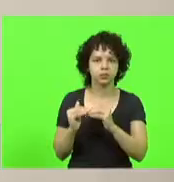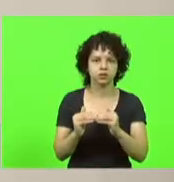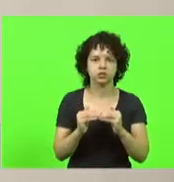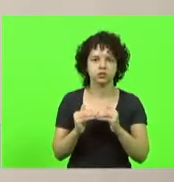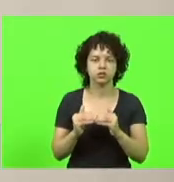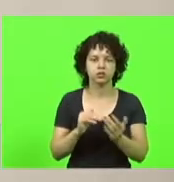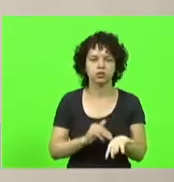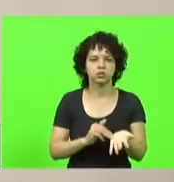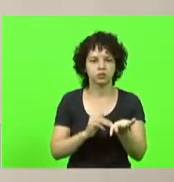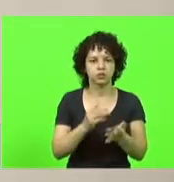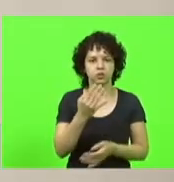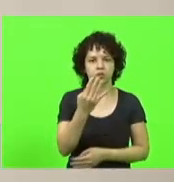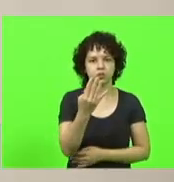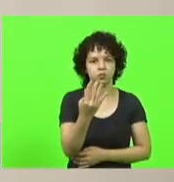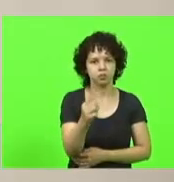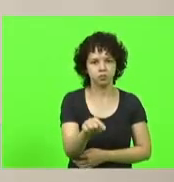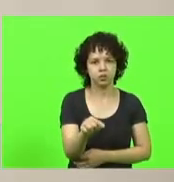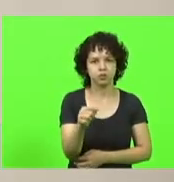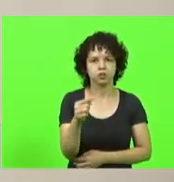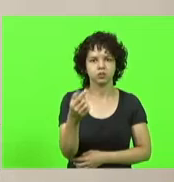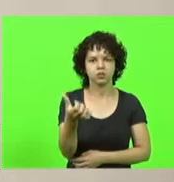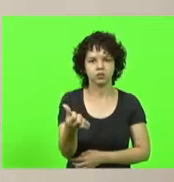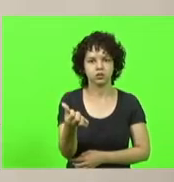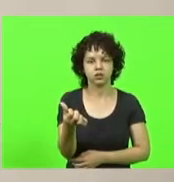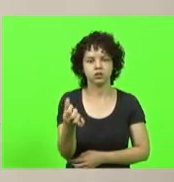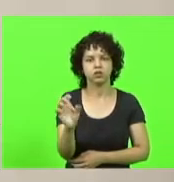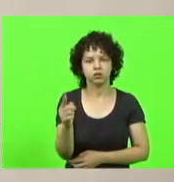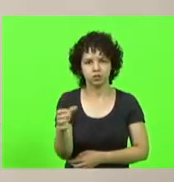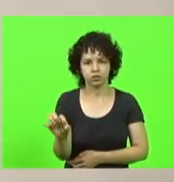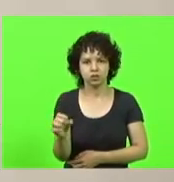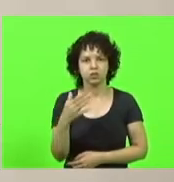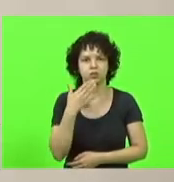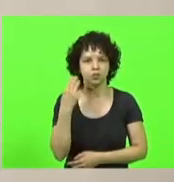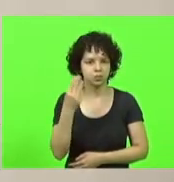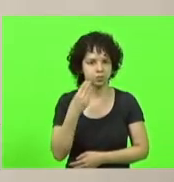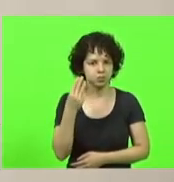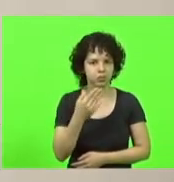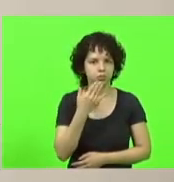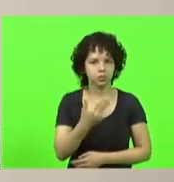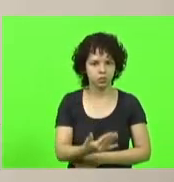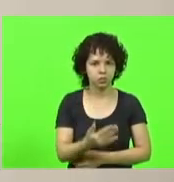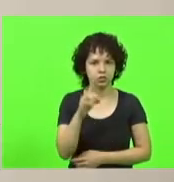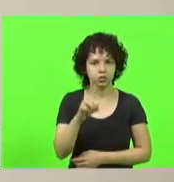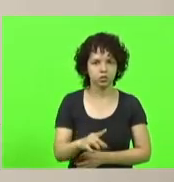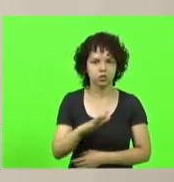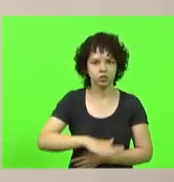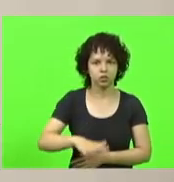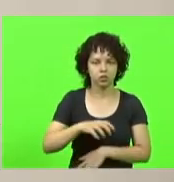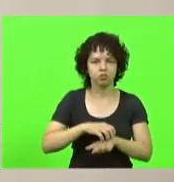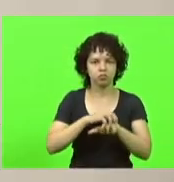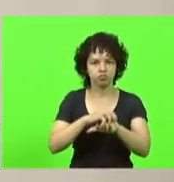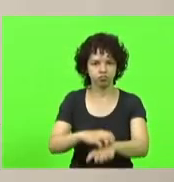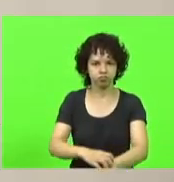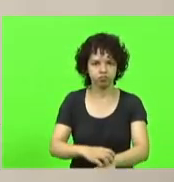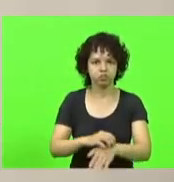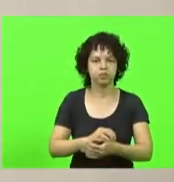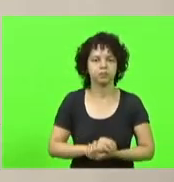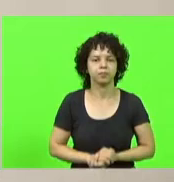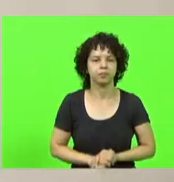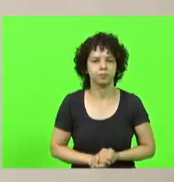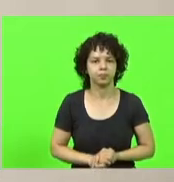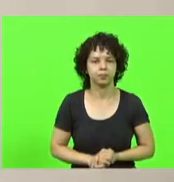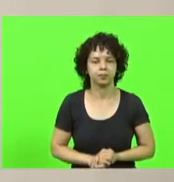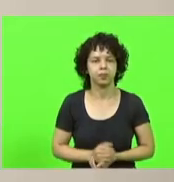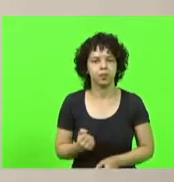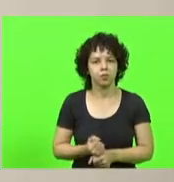unanimidade. Moções. Moção 1160, autor deputado Márcio Machado, apelando ao diretor-geral da Agência Nacional de Transportes Terrestres e demais autoridades pela construção de